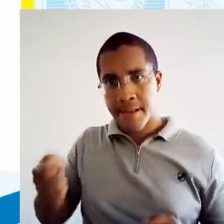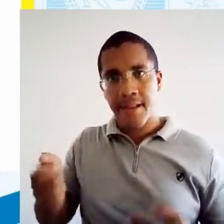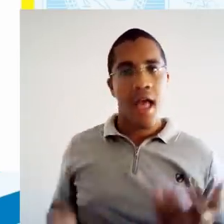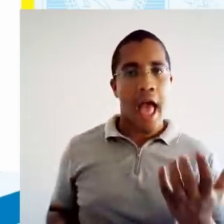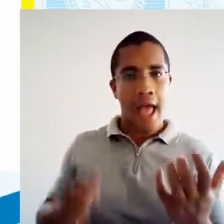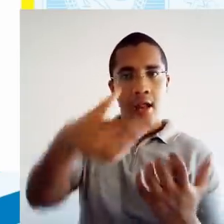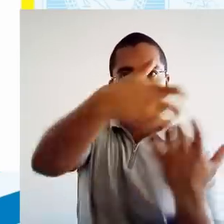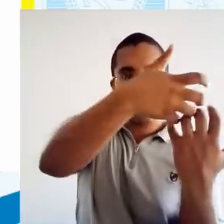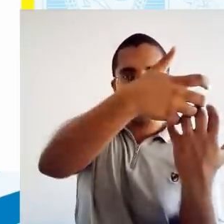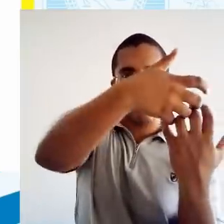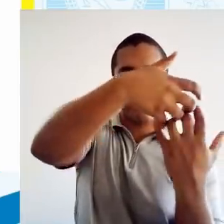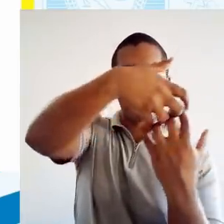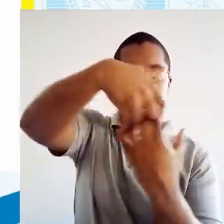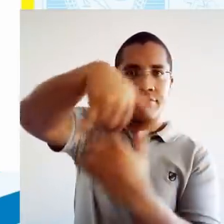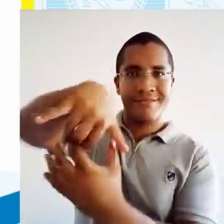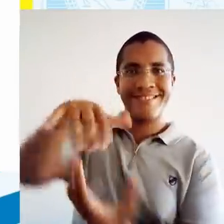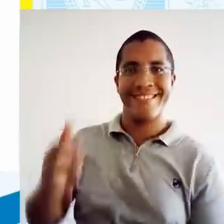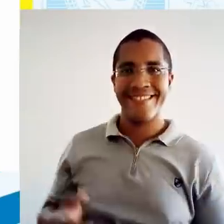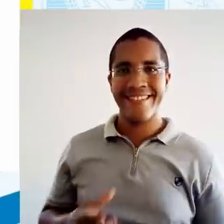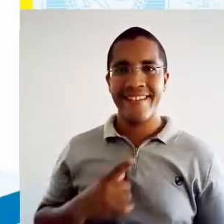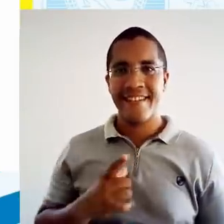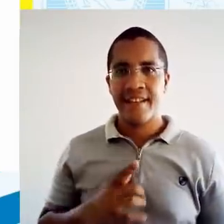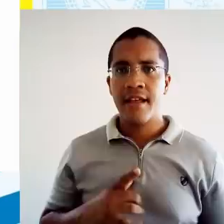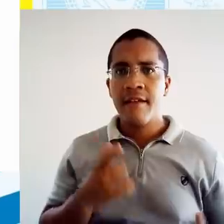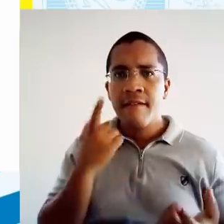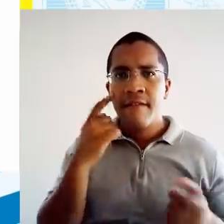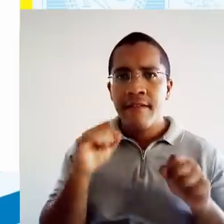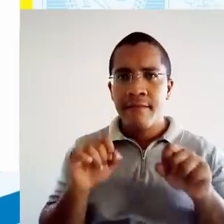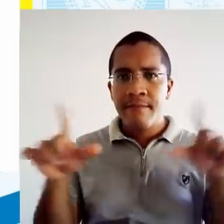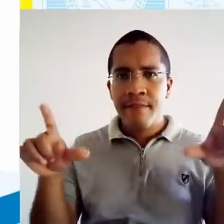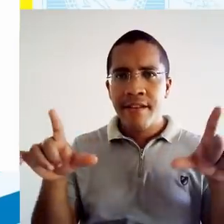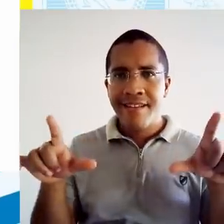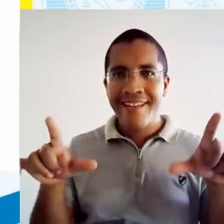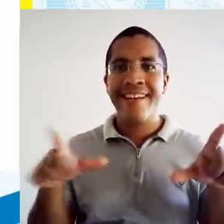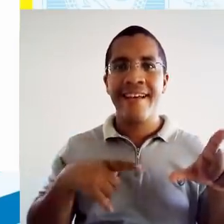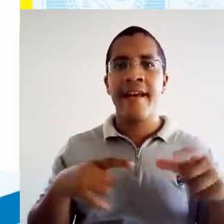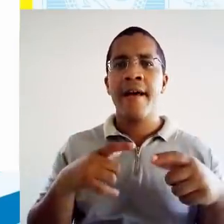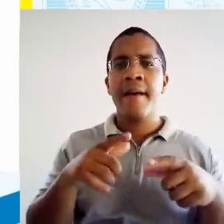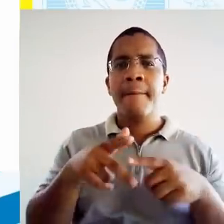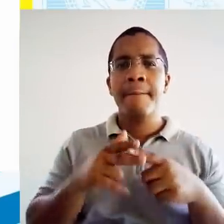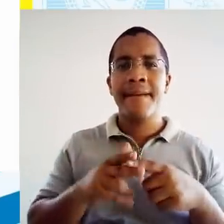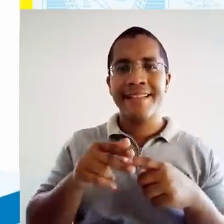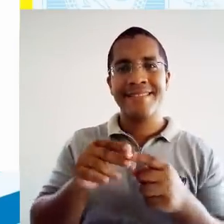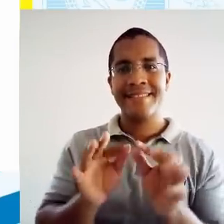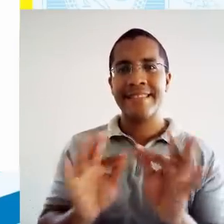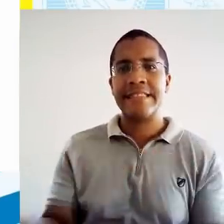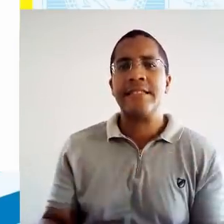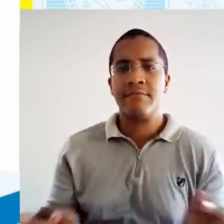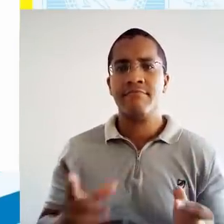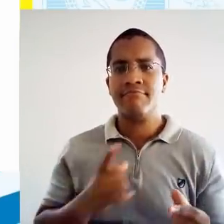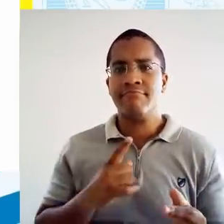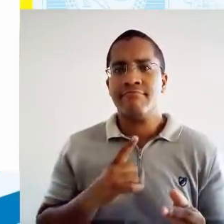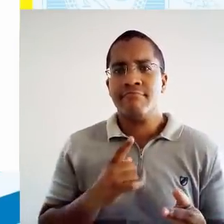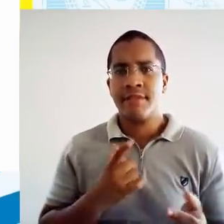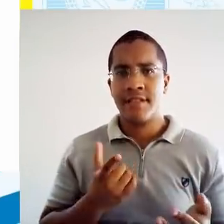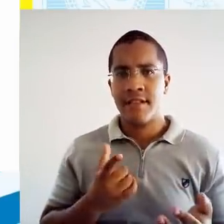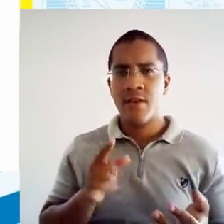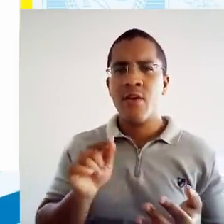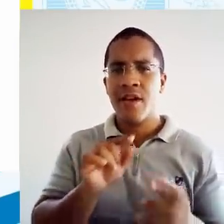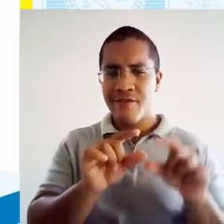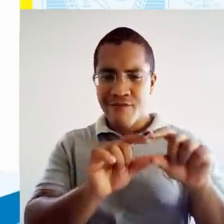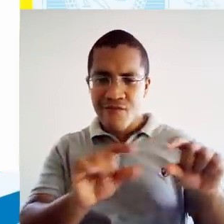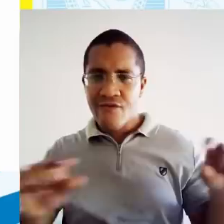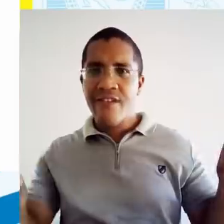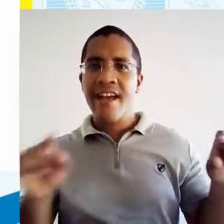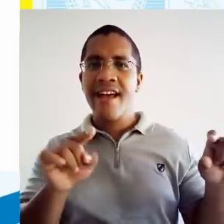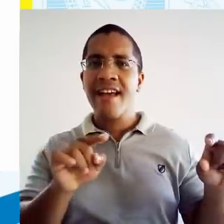essa engrenagem para funcionar. Vocês podem observar aí na tela que a máquina simples, que é chamada de